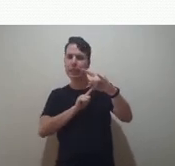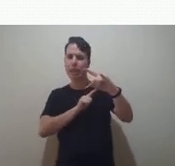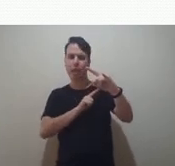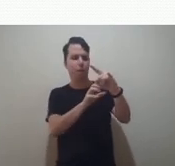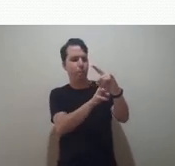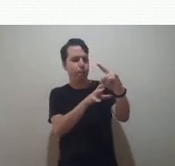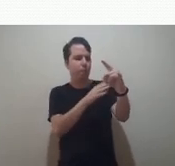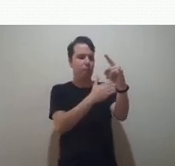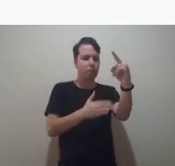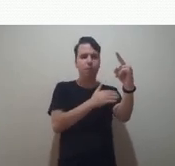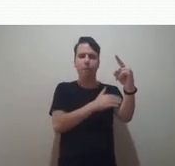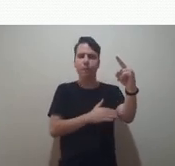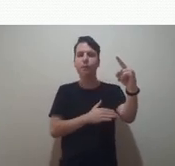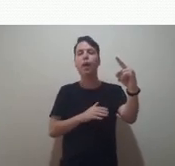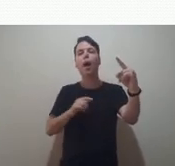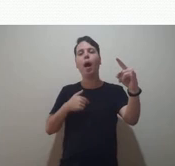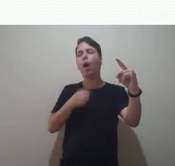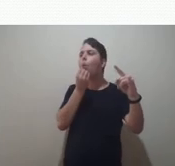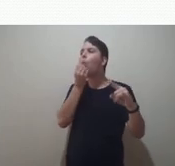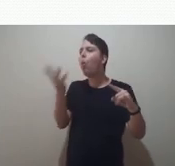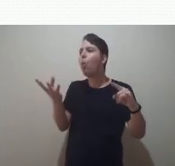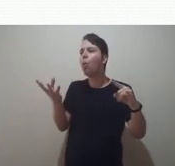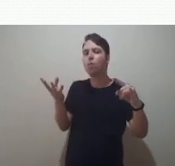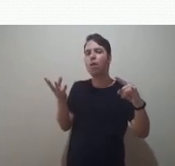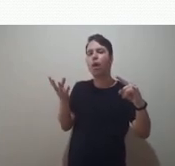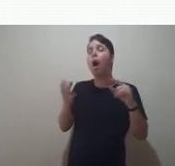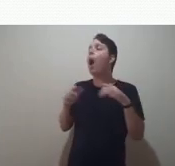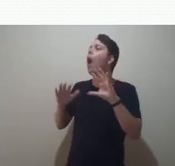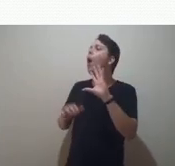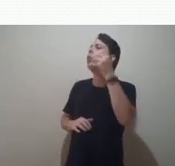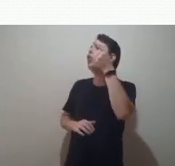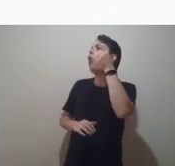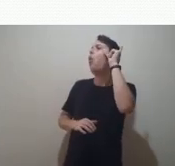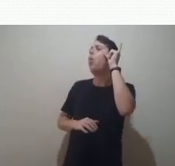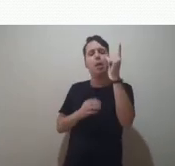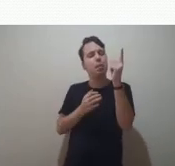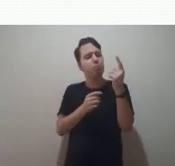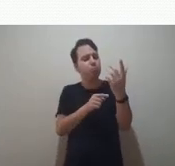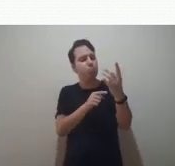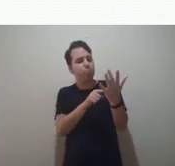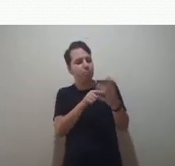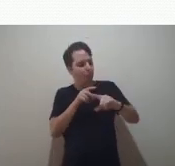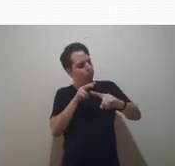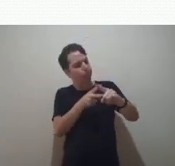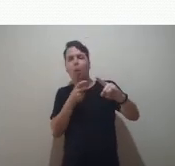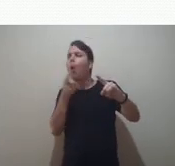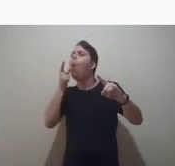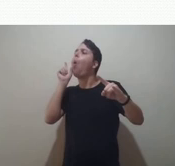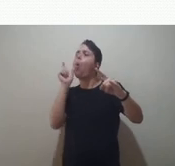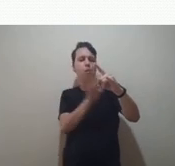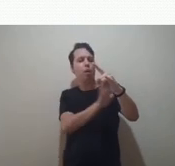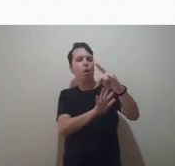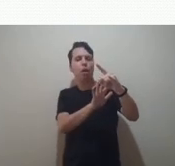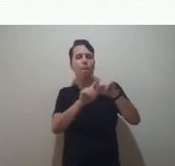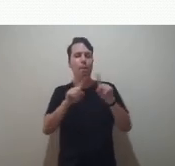É aquela história, né, do tutor que fala que a lesão apareceu ontem, mas a gente sabe que isso é